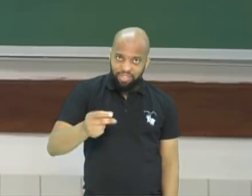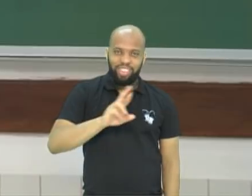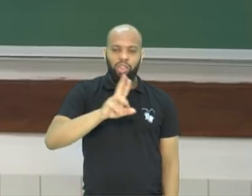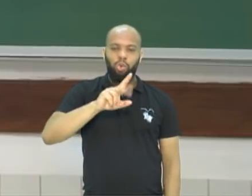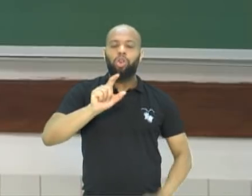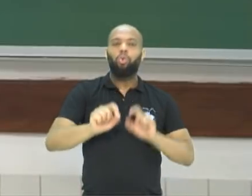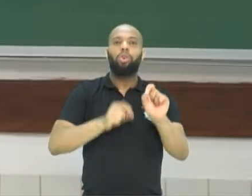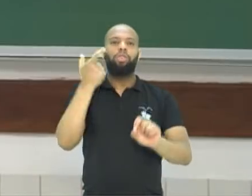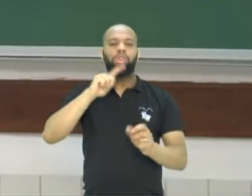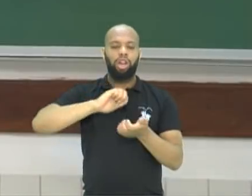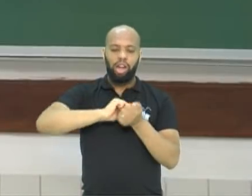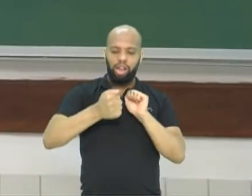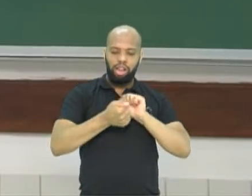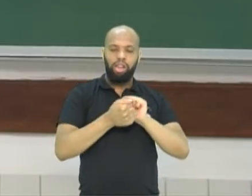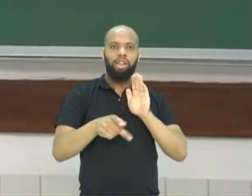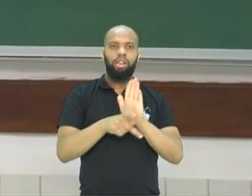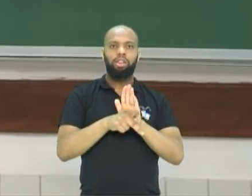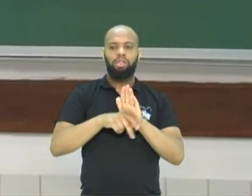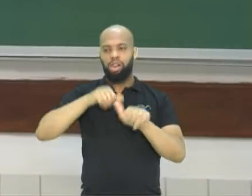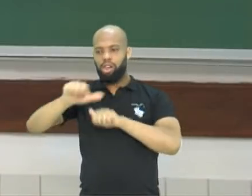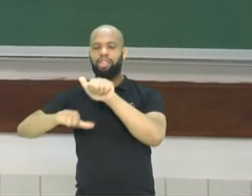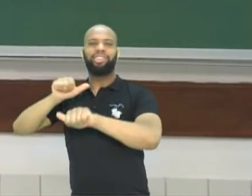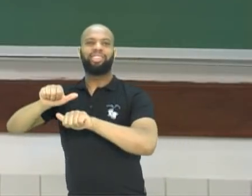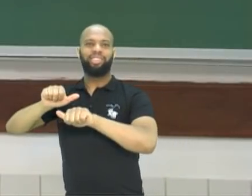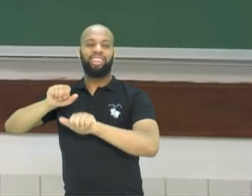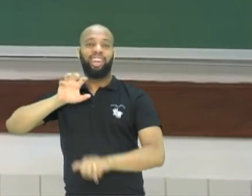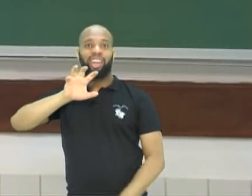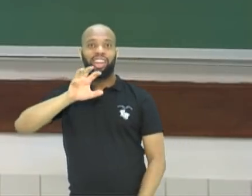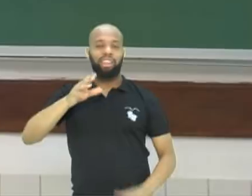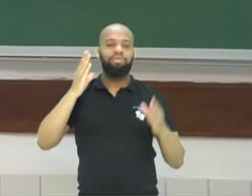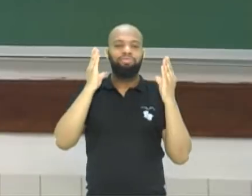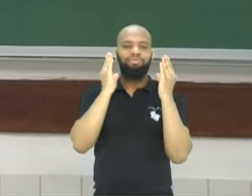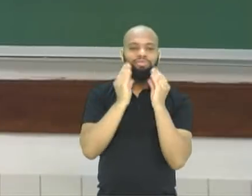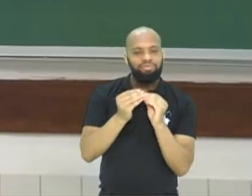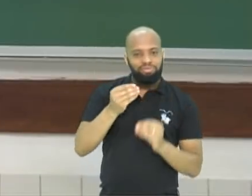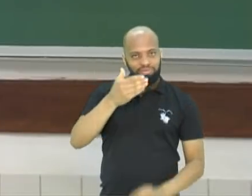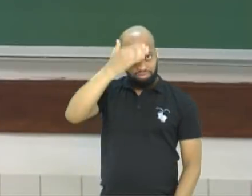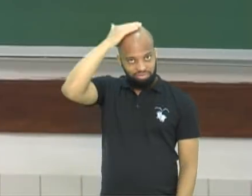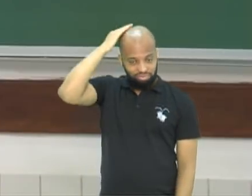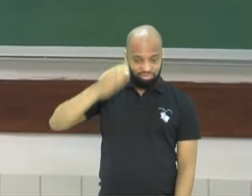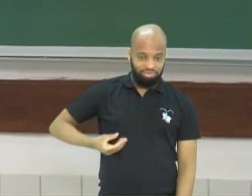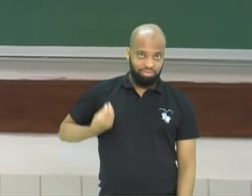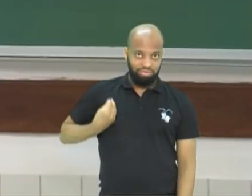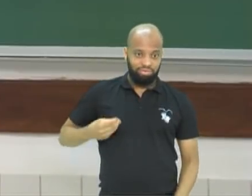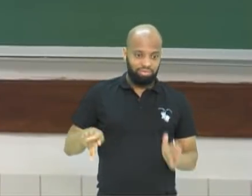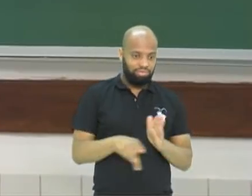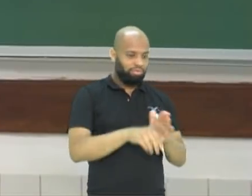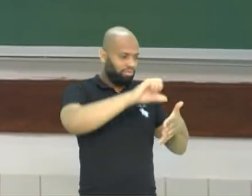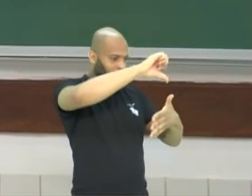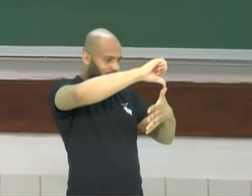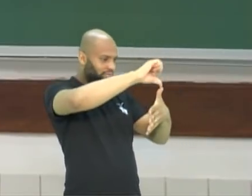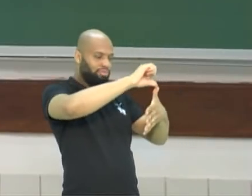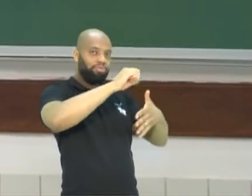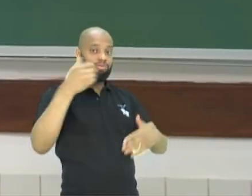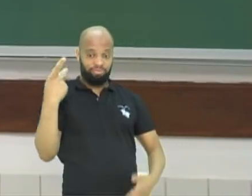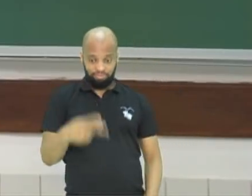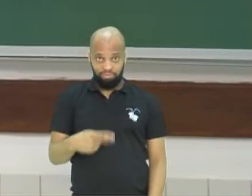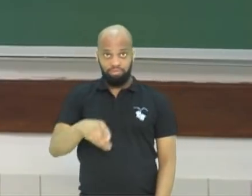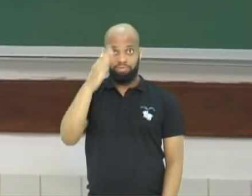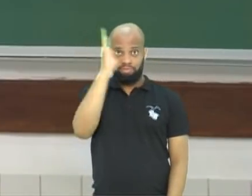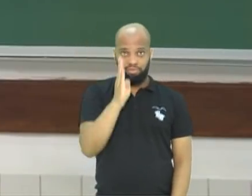mudanças. Acerca de tudo isso que o Darwin vivenciou na América do Sul, né, visitando o